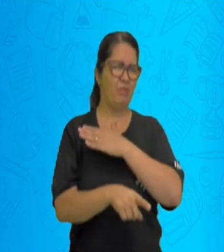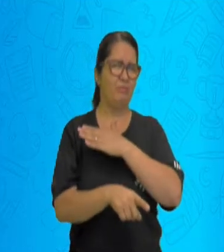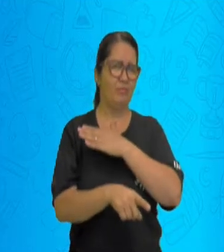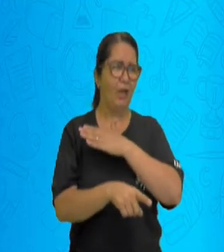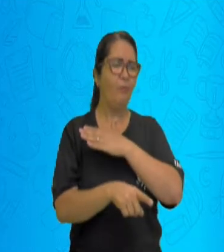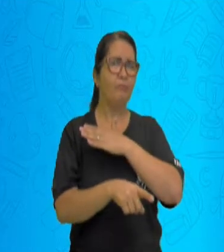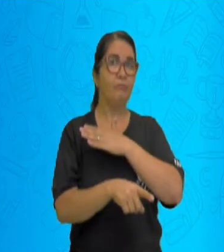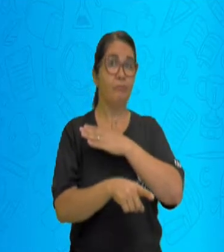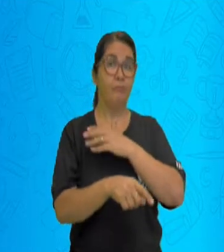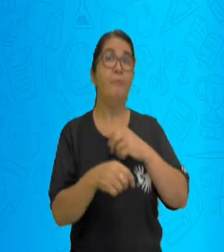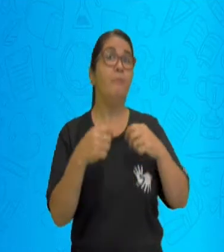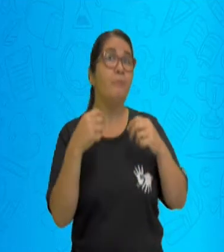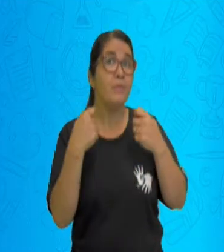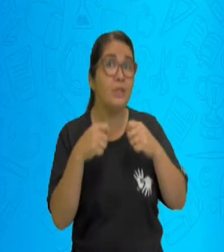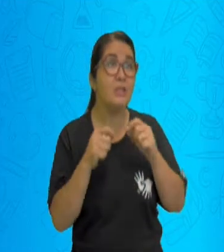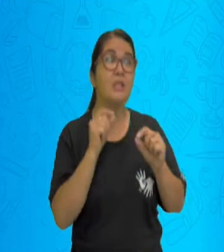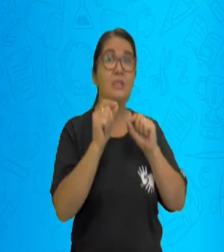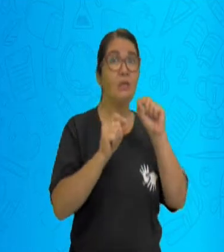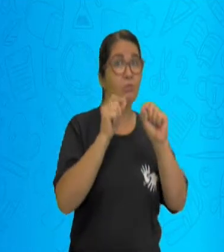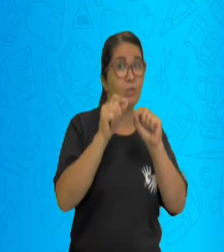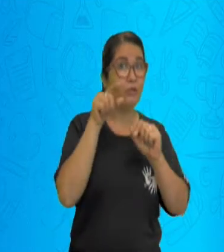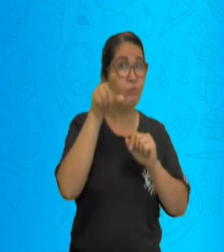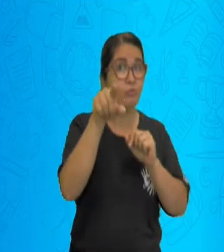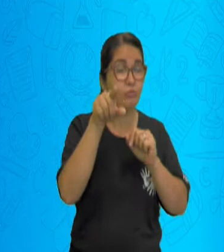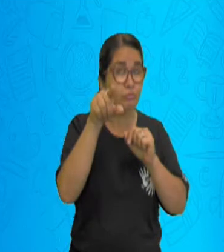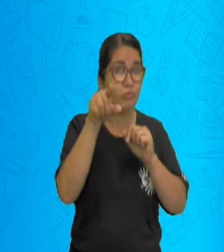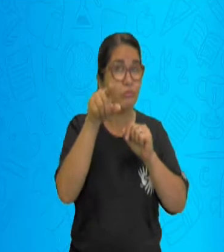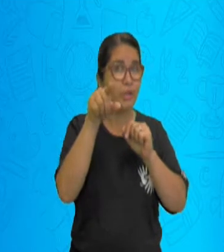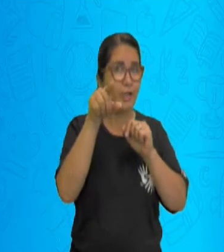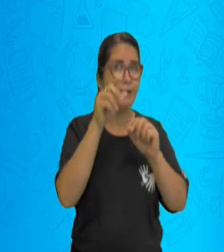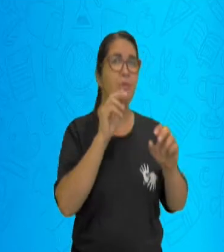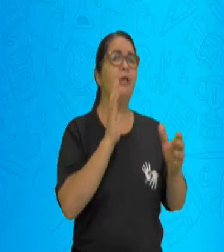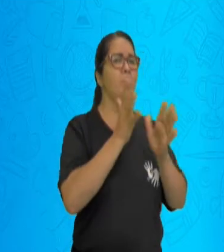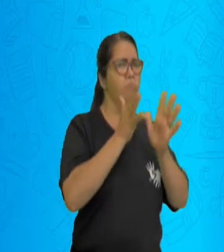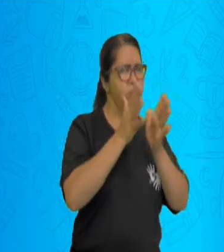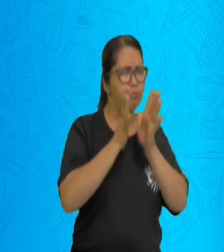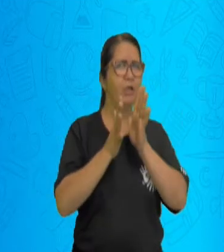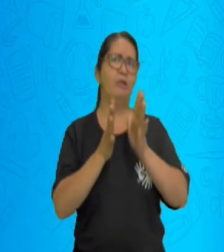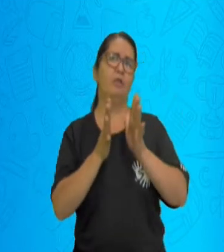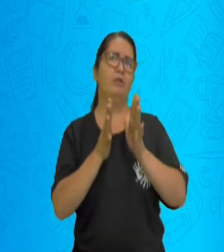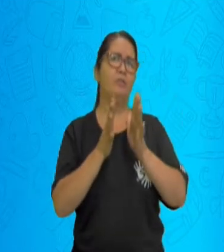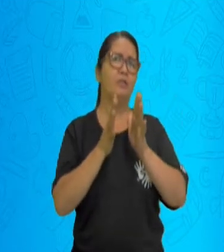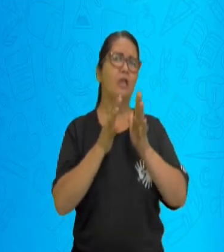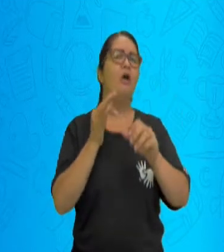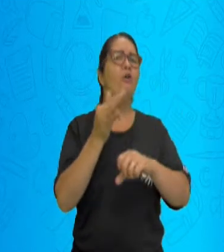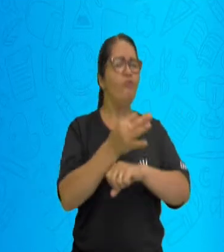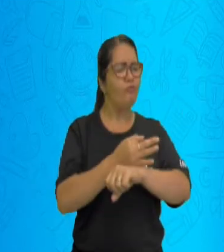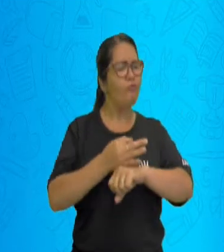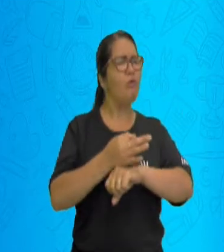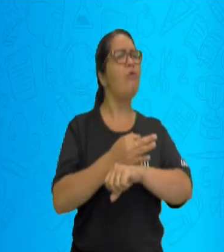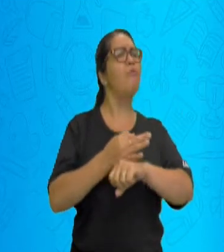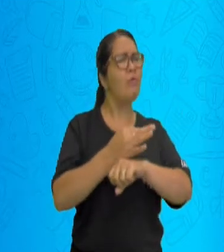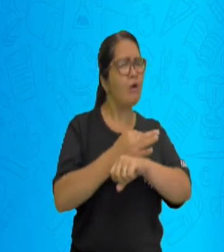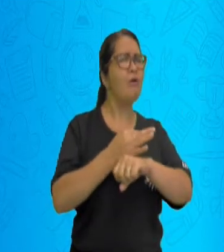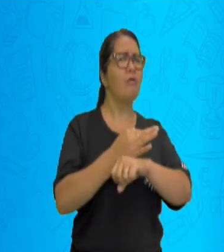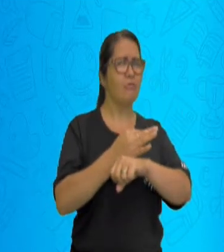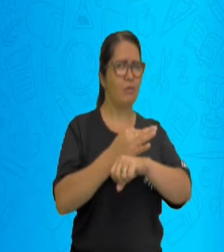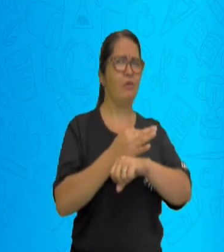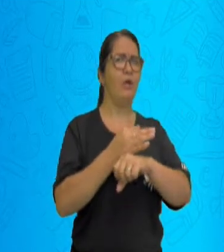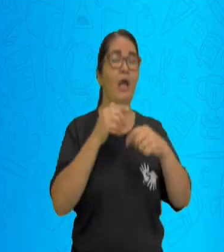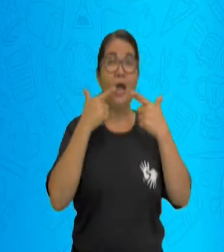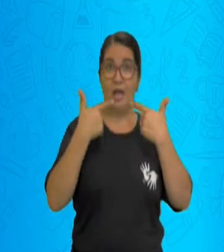Imagine que você, em uma situação, convida um